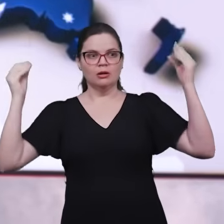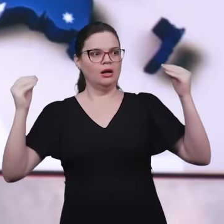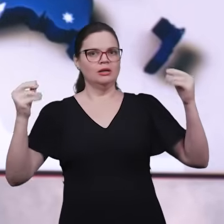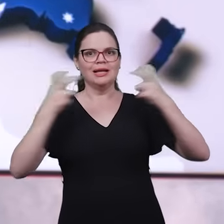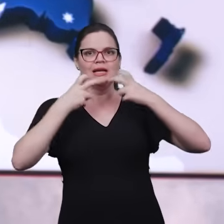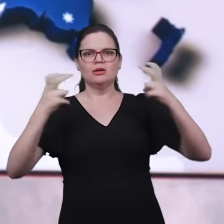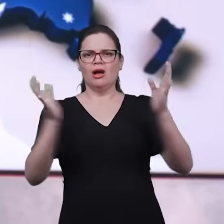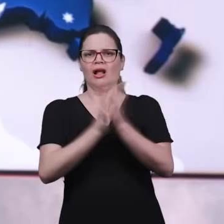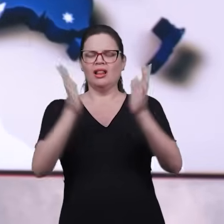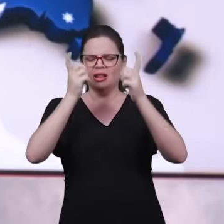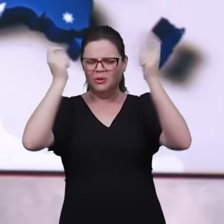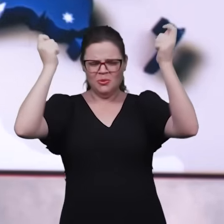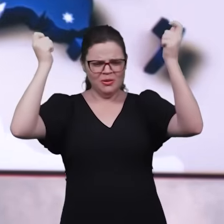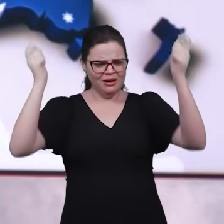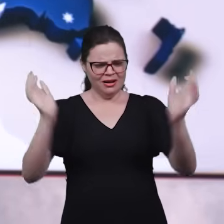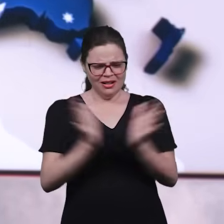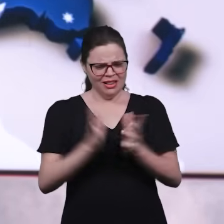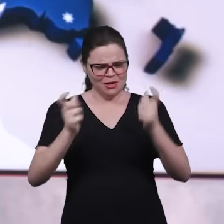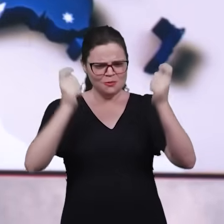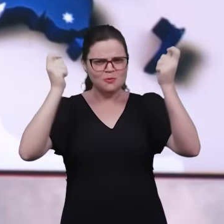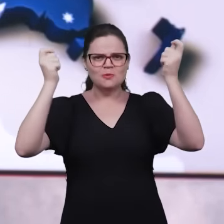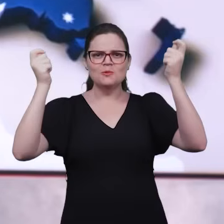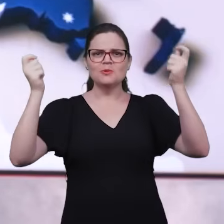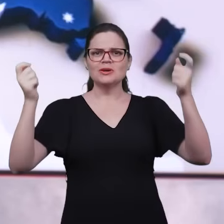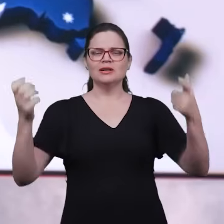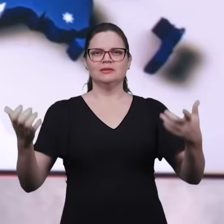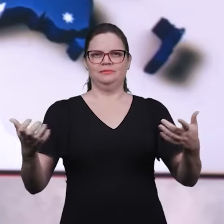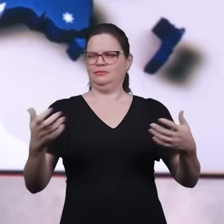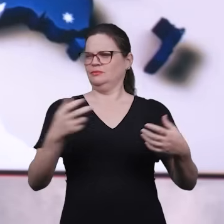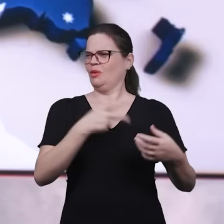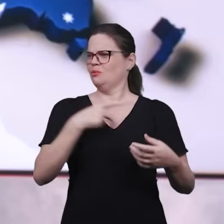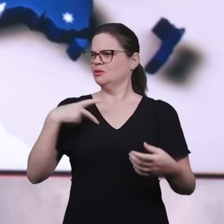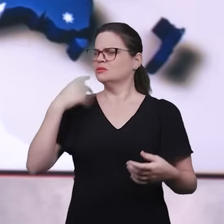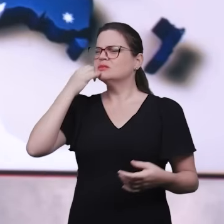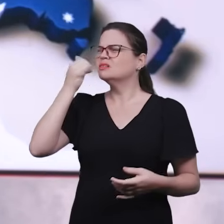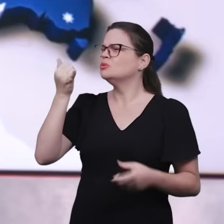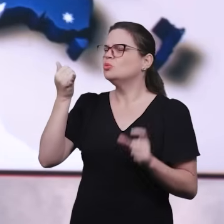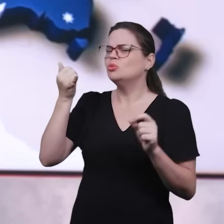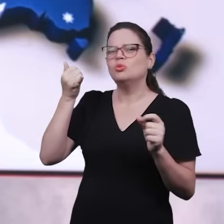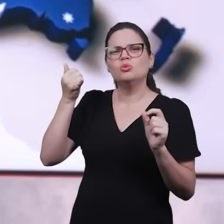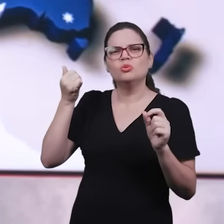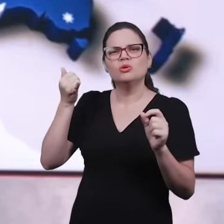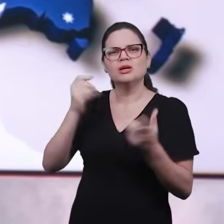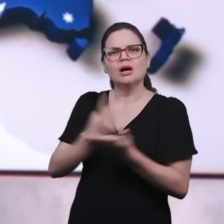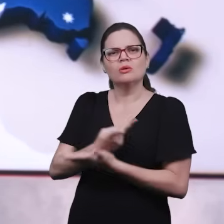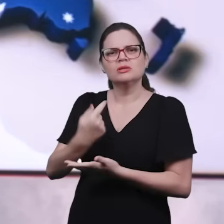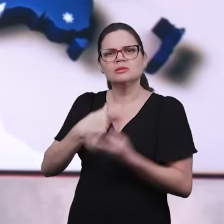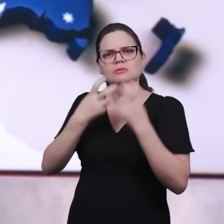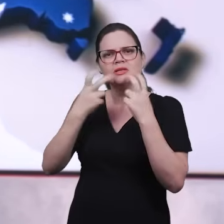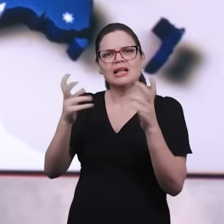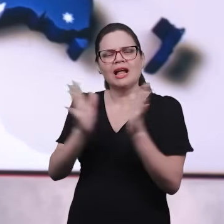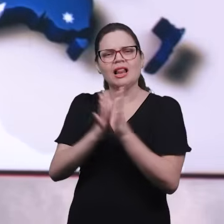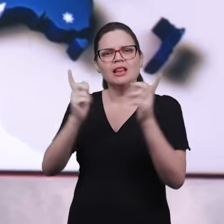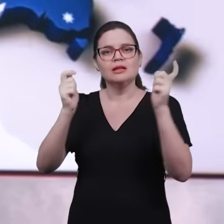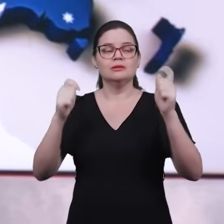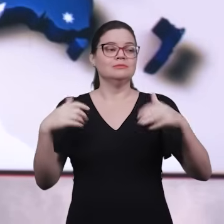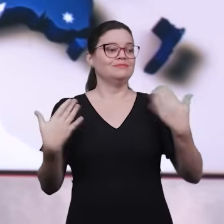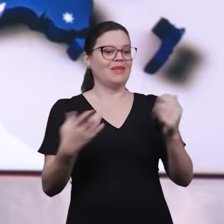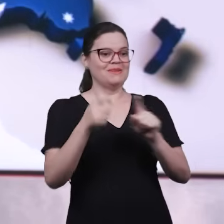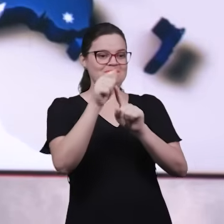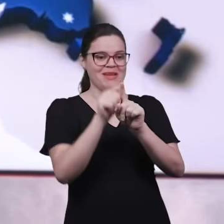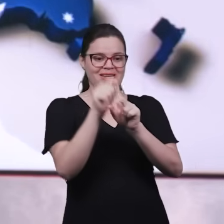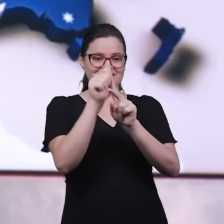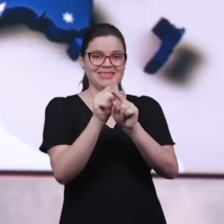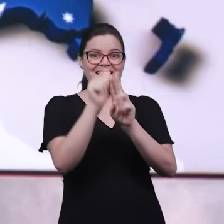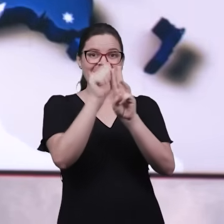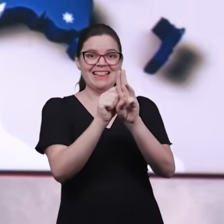lado, aleluia, aleluia, aleluia. E o pastor disse, mas o que houve? O que aconteceu com você? Ele disse, há